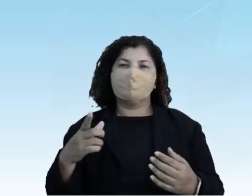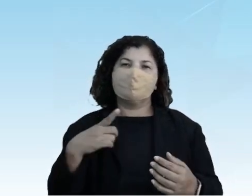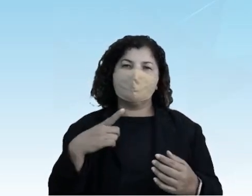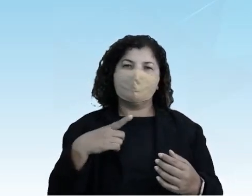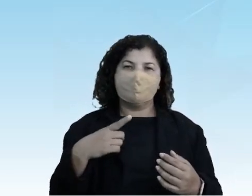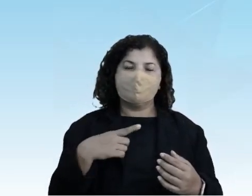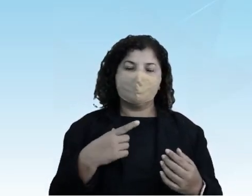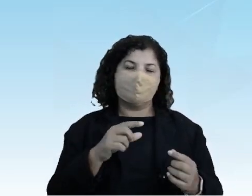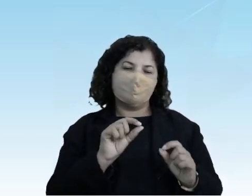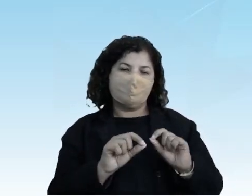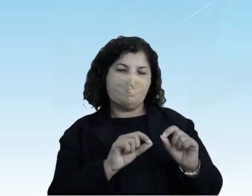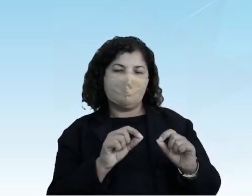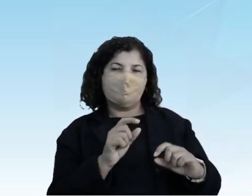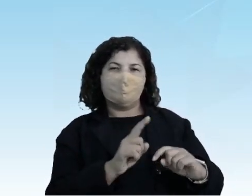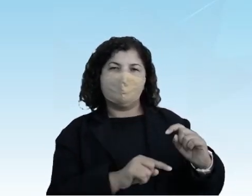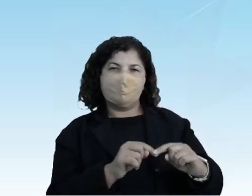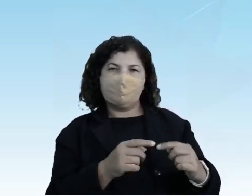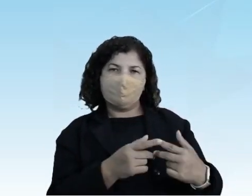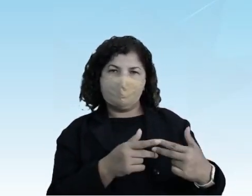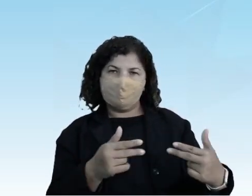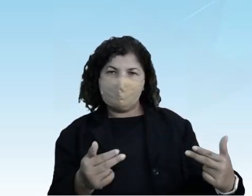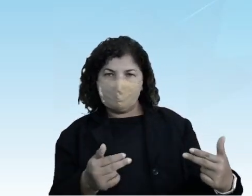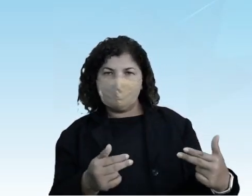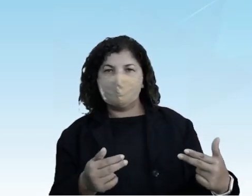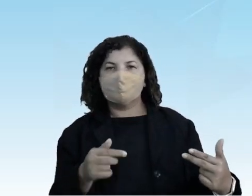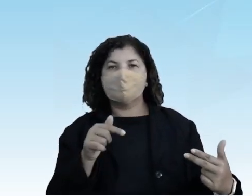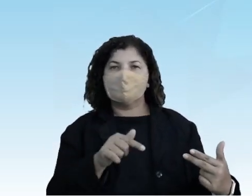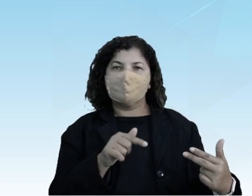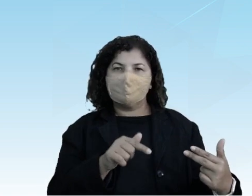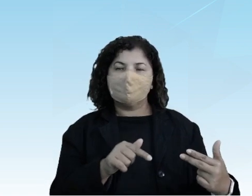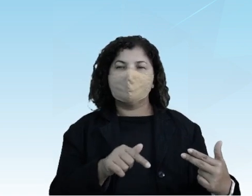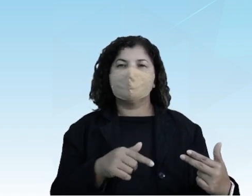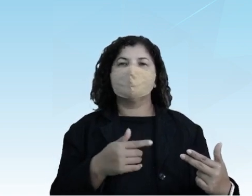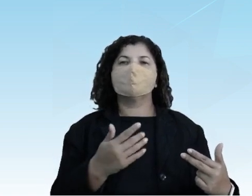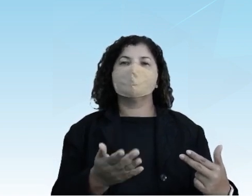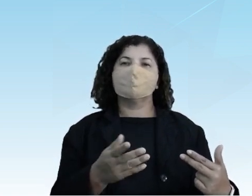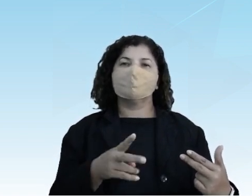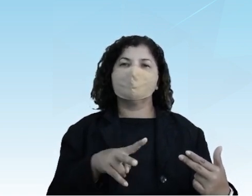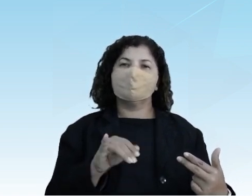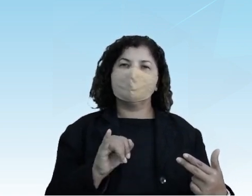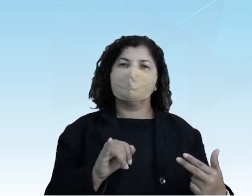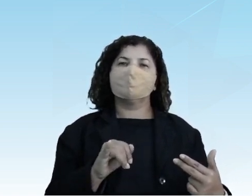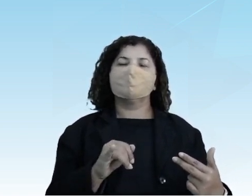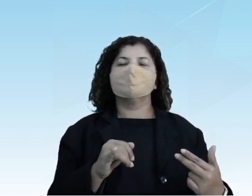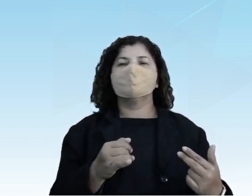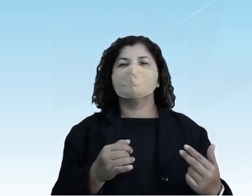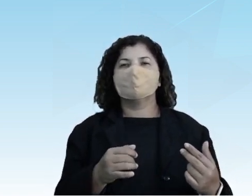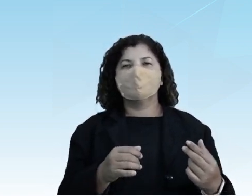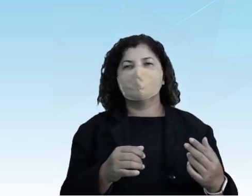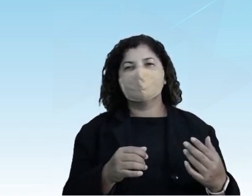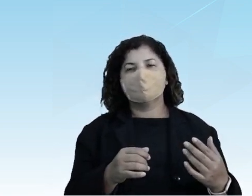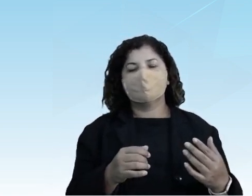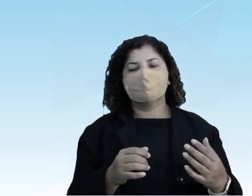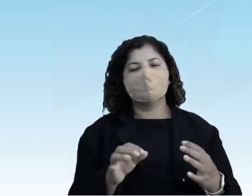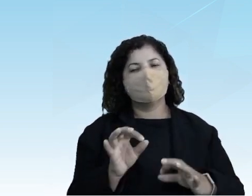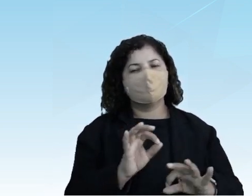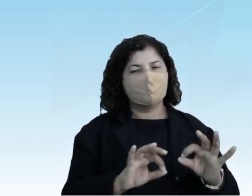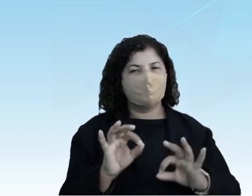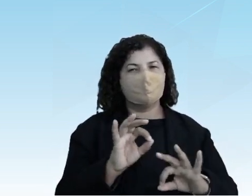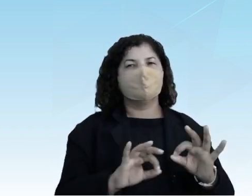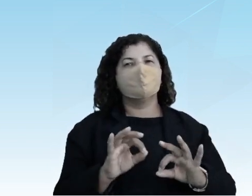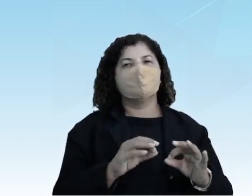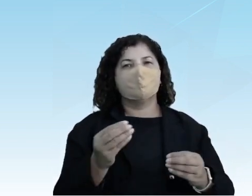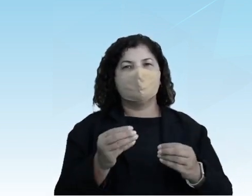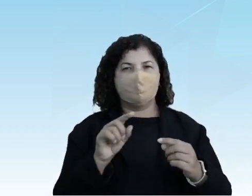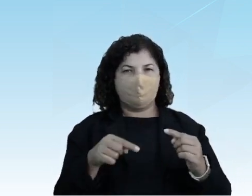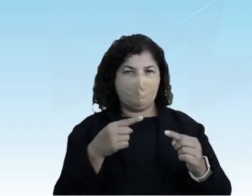do material que nós encontramos, né, ou seja, que nós vamos esmiuçar o nosso objeto de